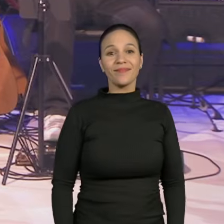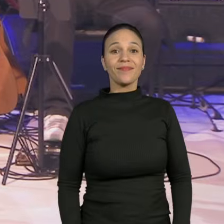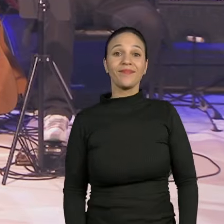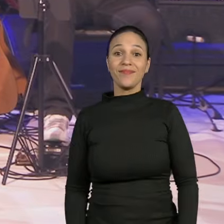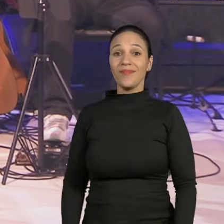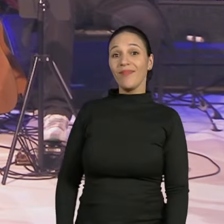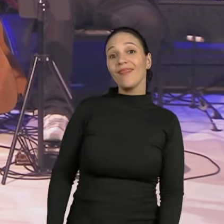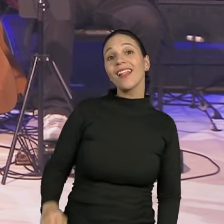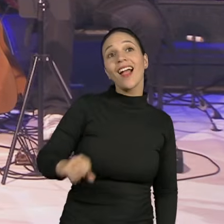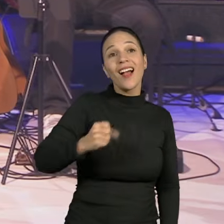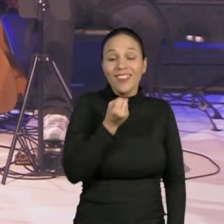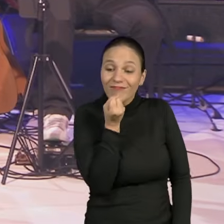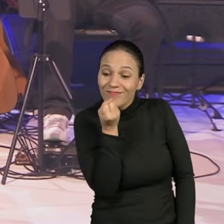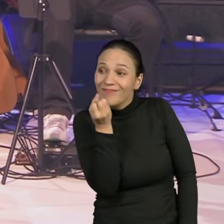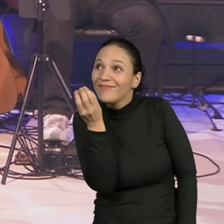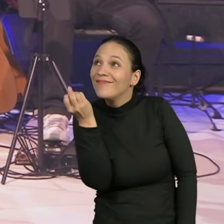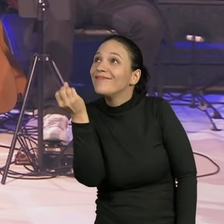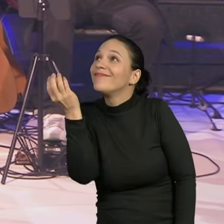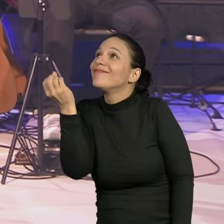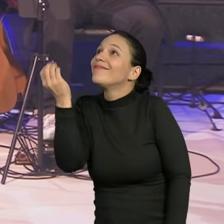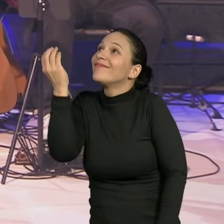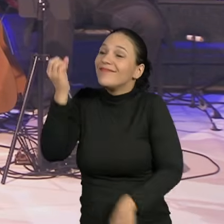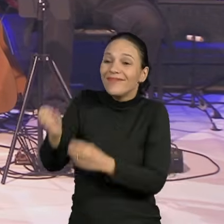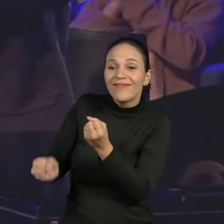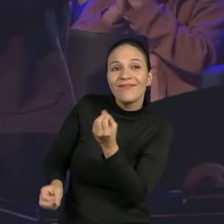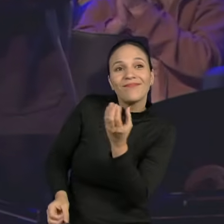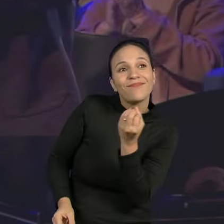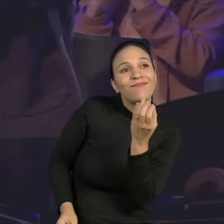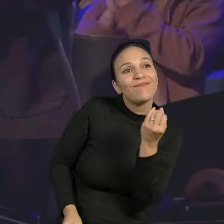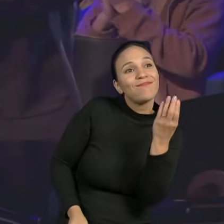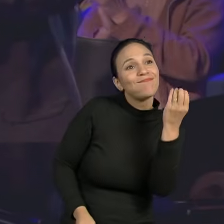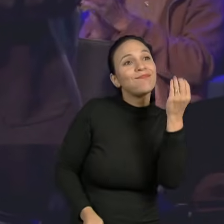Vamos viajar até onde o